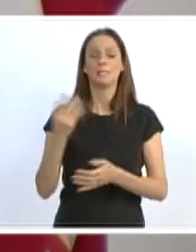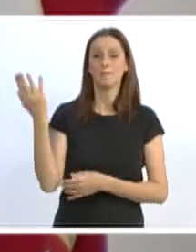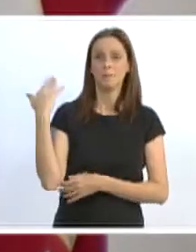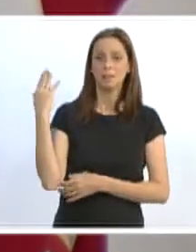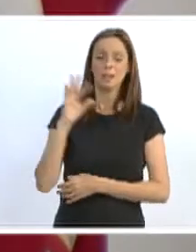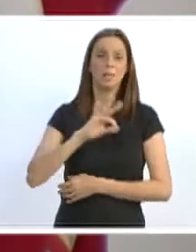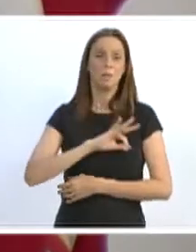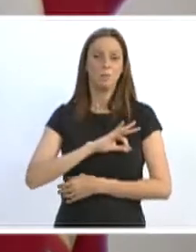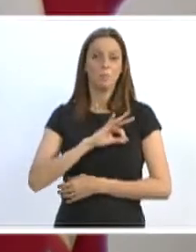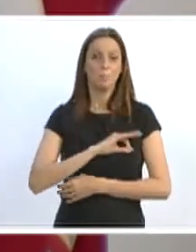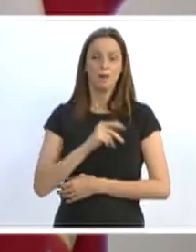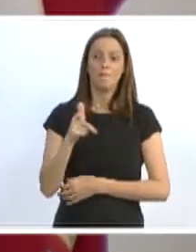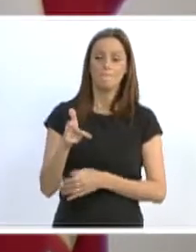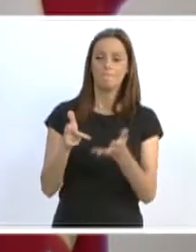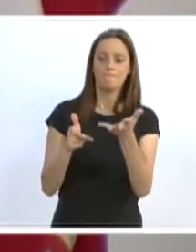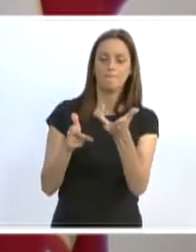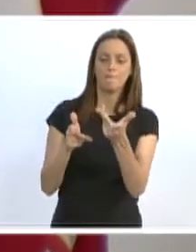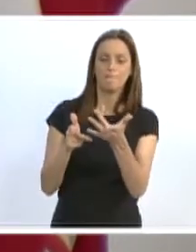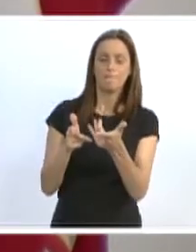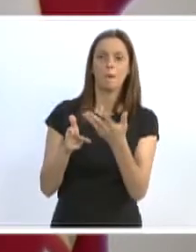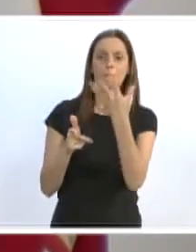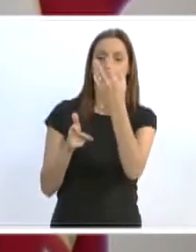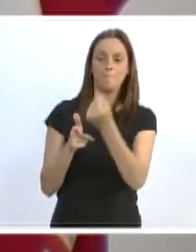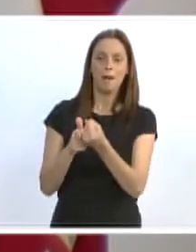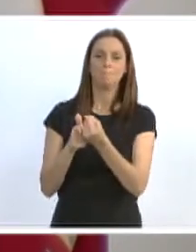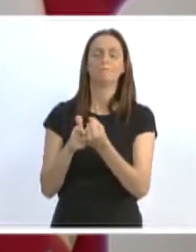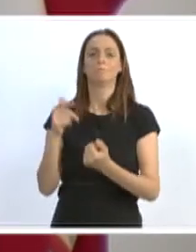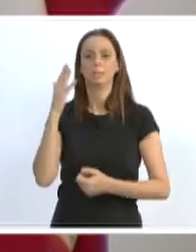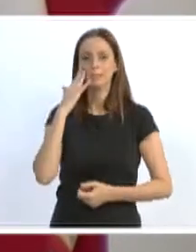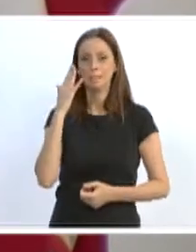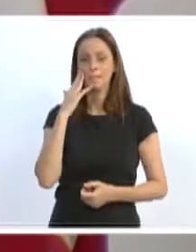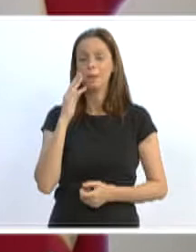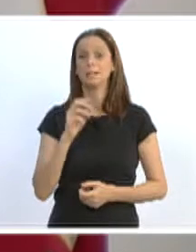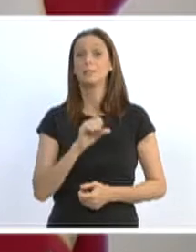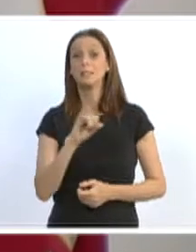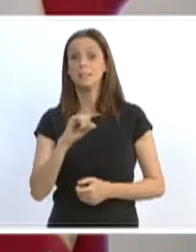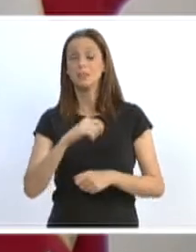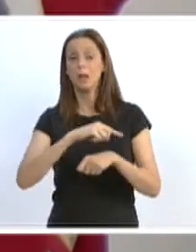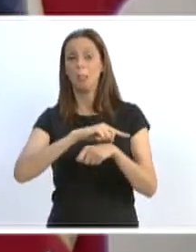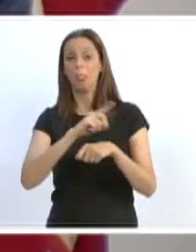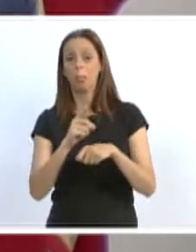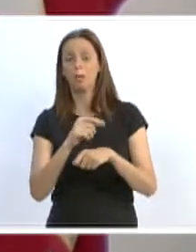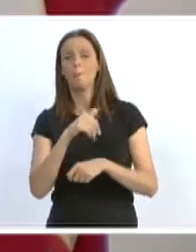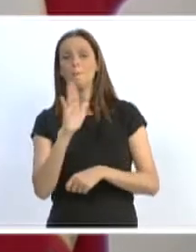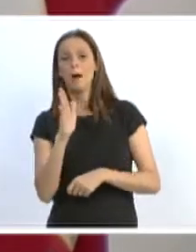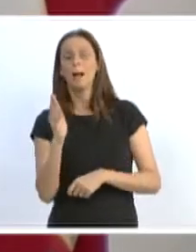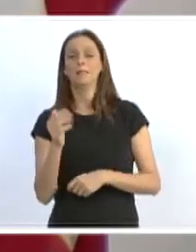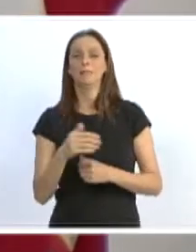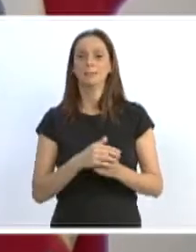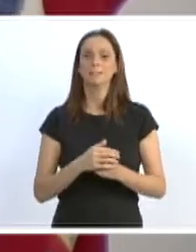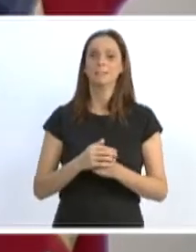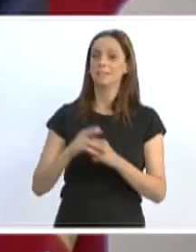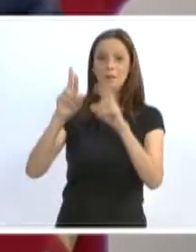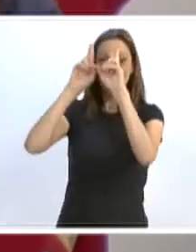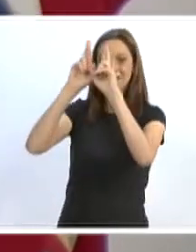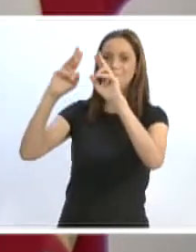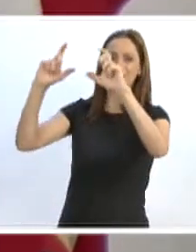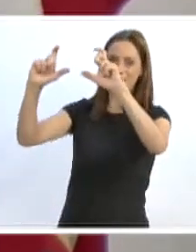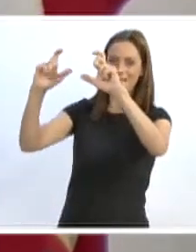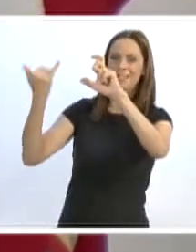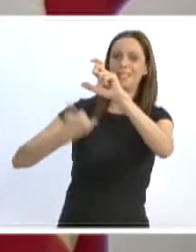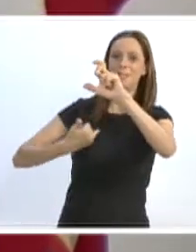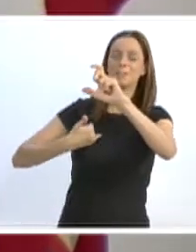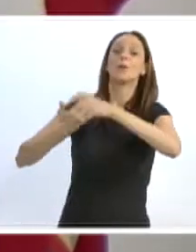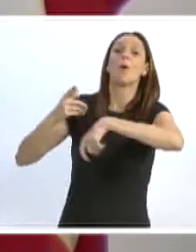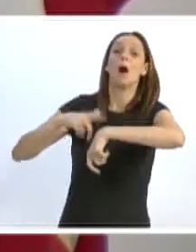secador de cabelo isso é inadmissível nós não podemos mais querer corrigir o trânsito querer corrigir